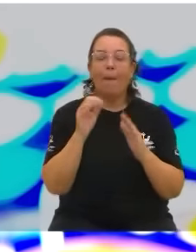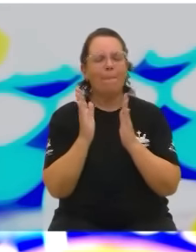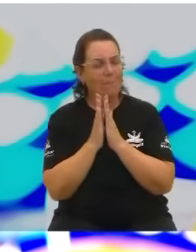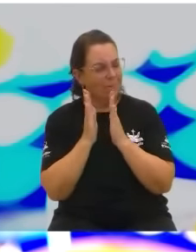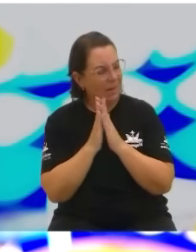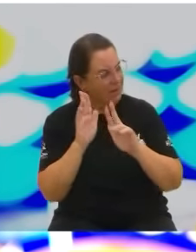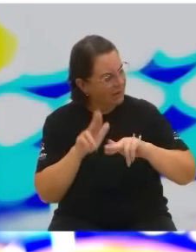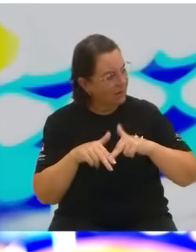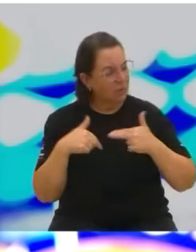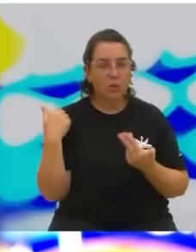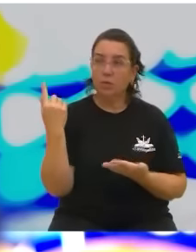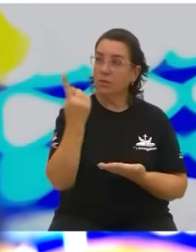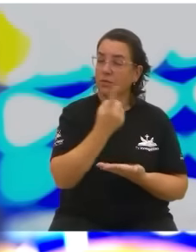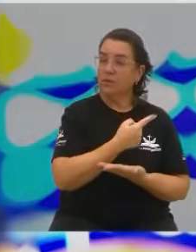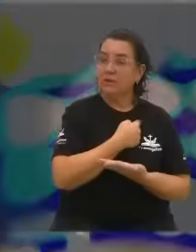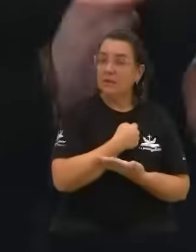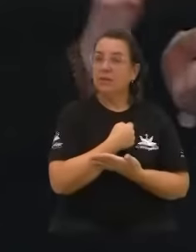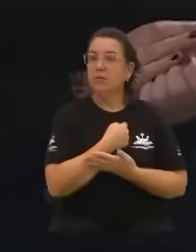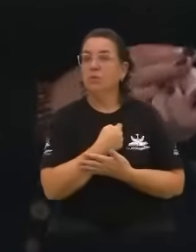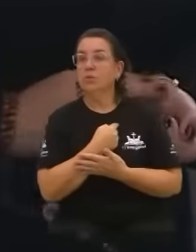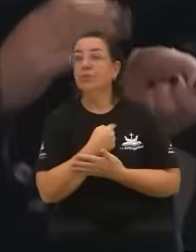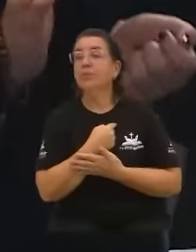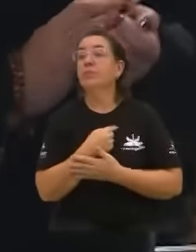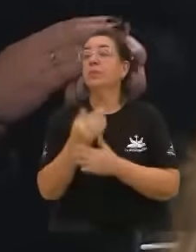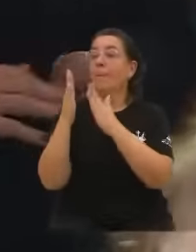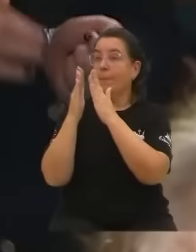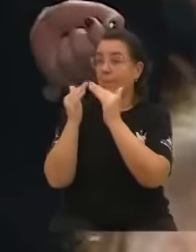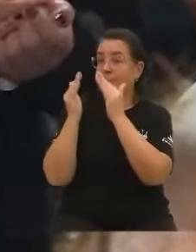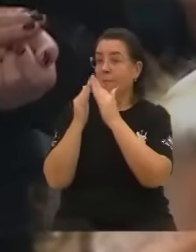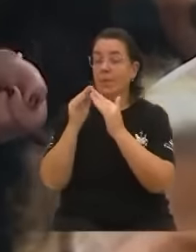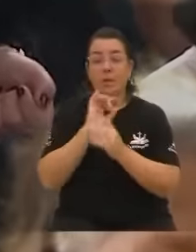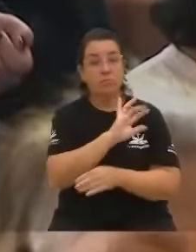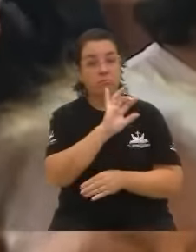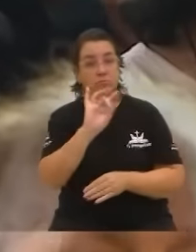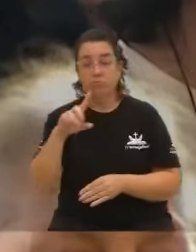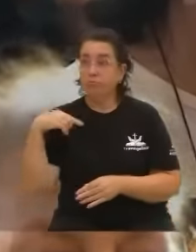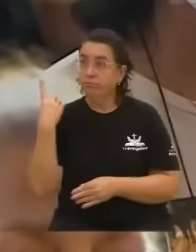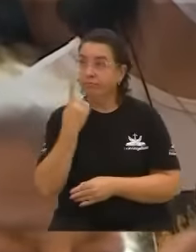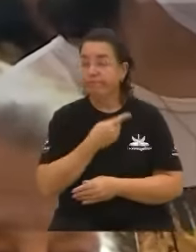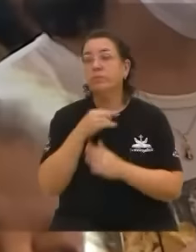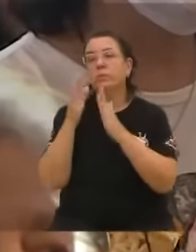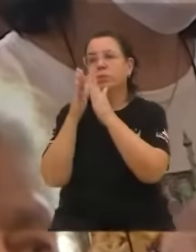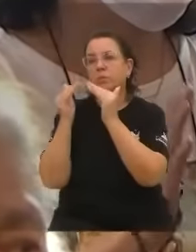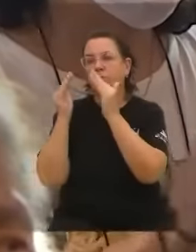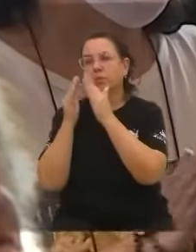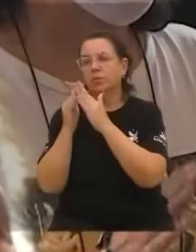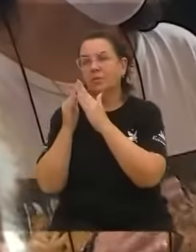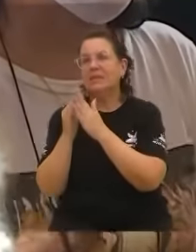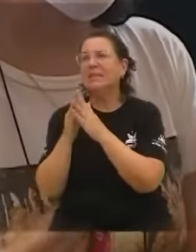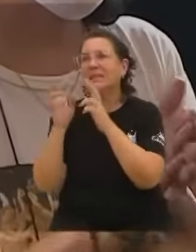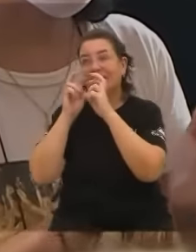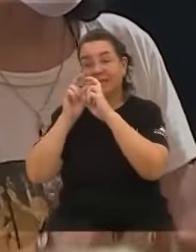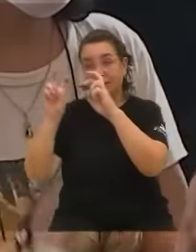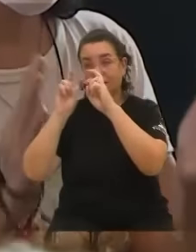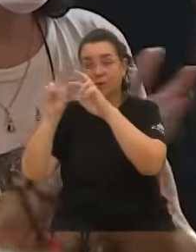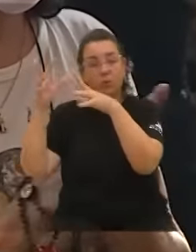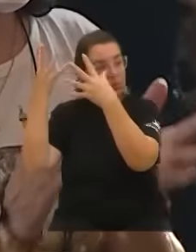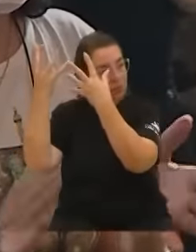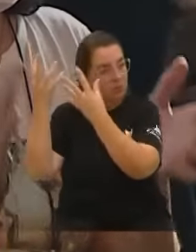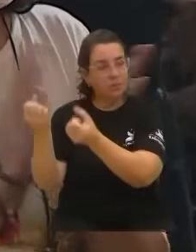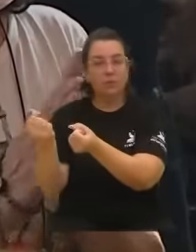Pai, como nosso intercessor, acolhei nossos pedidos,